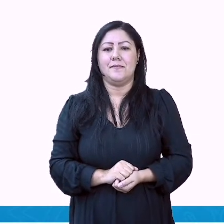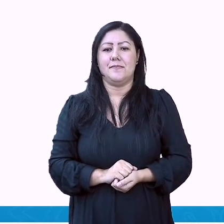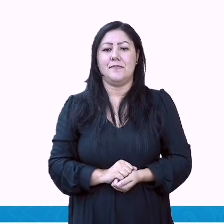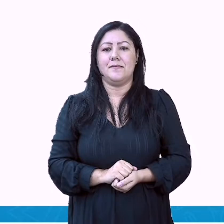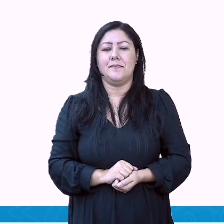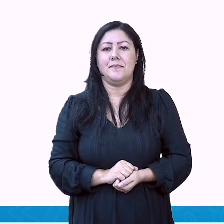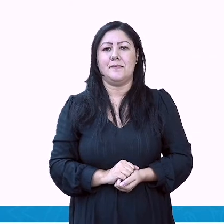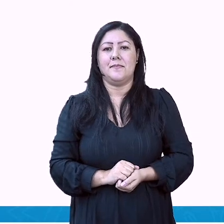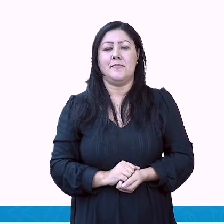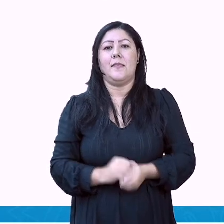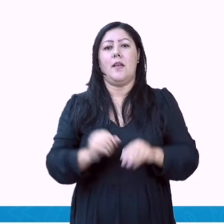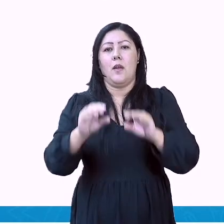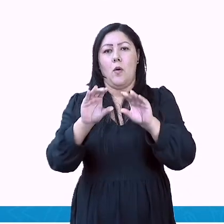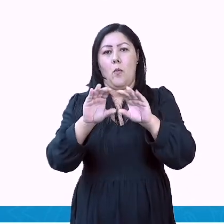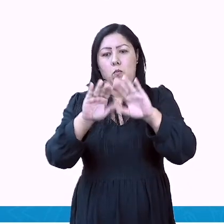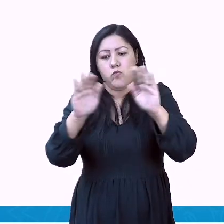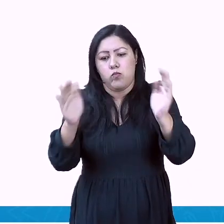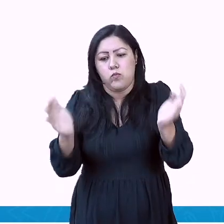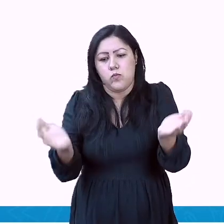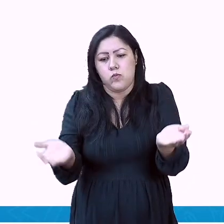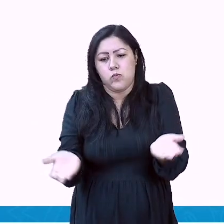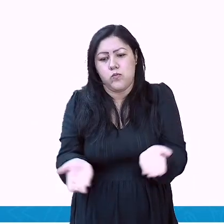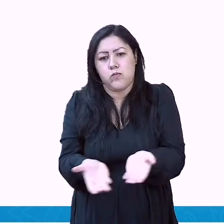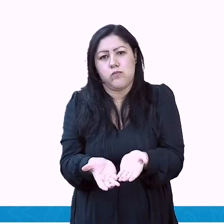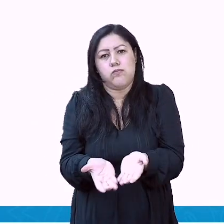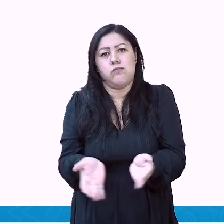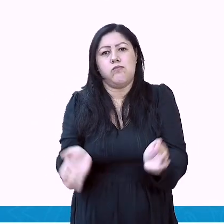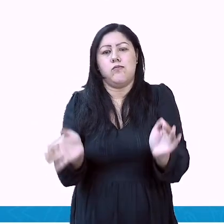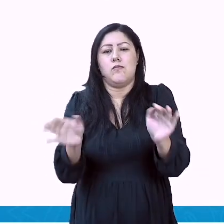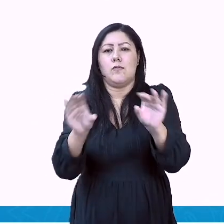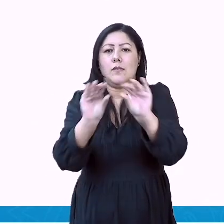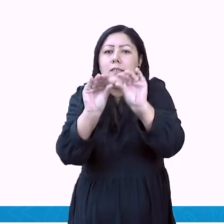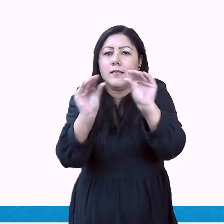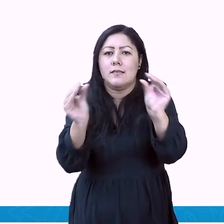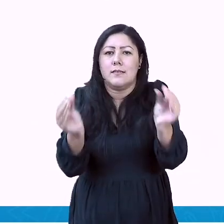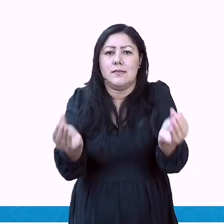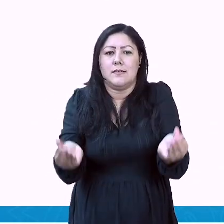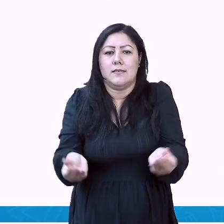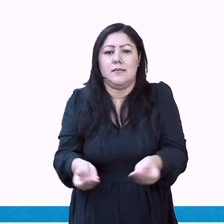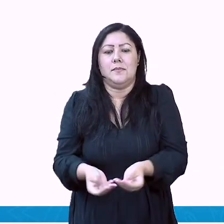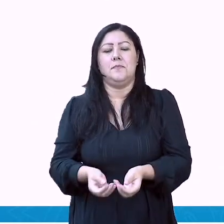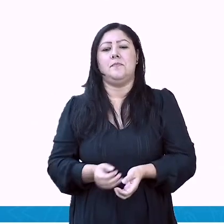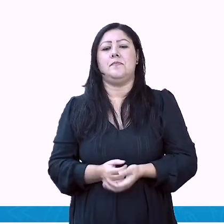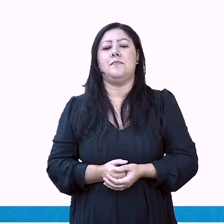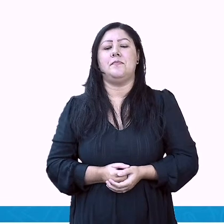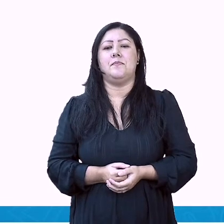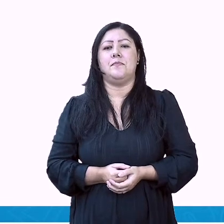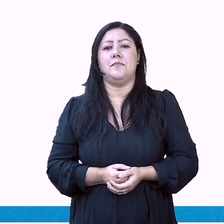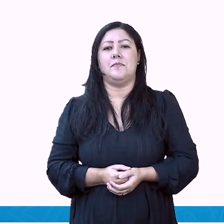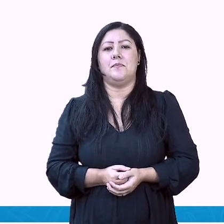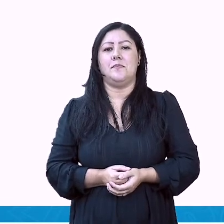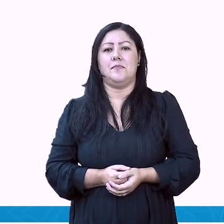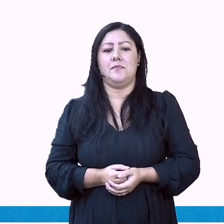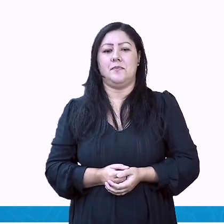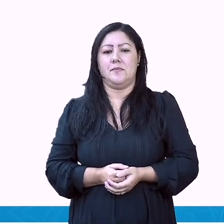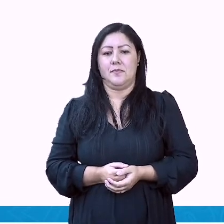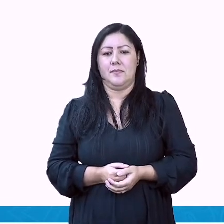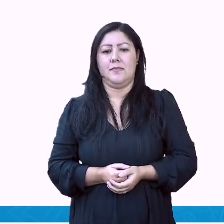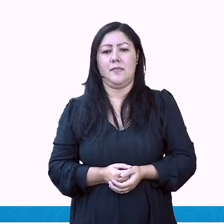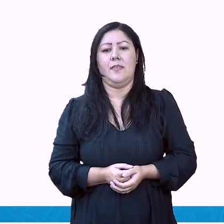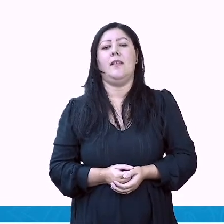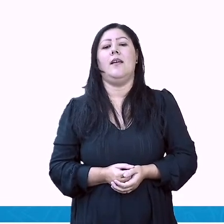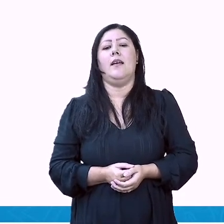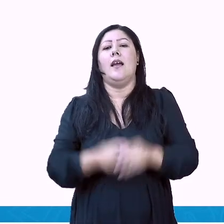Ela envolve toda a Terra, tá? Mais uma vez, é a camada